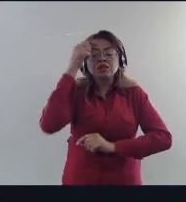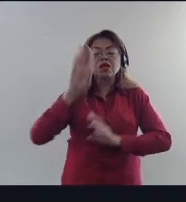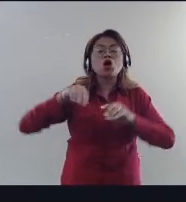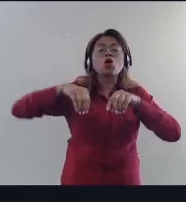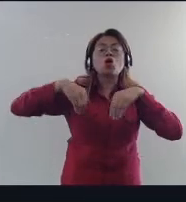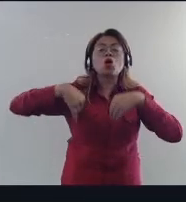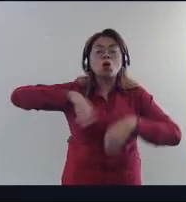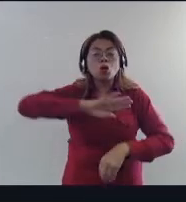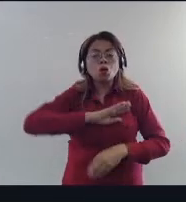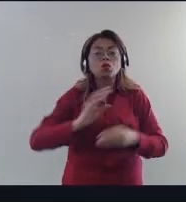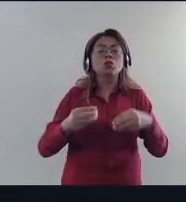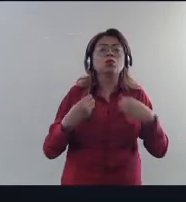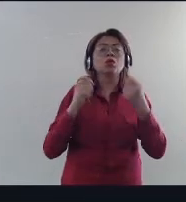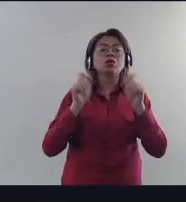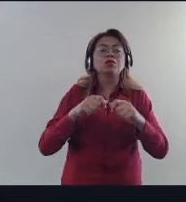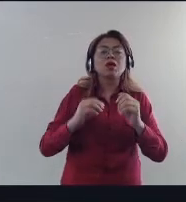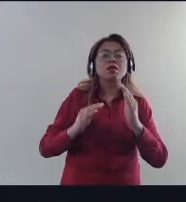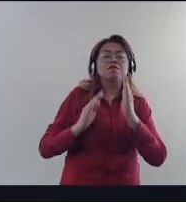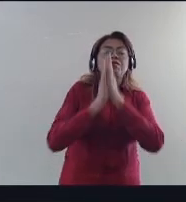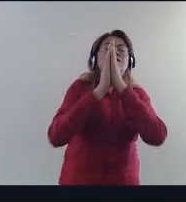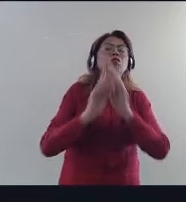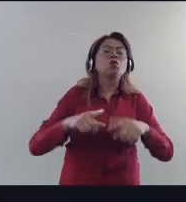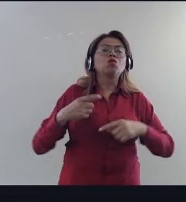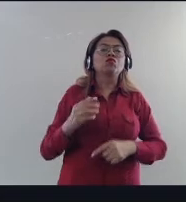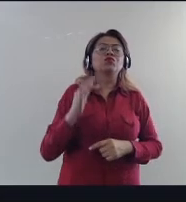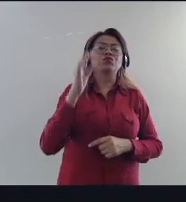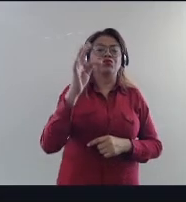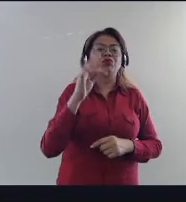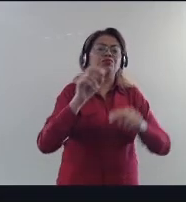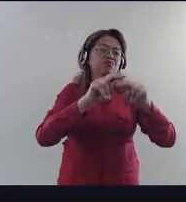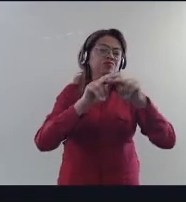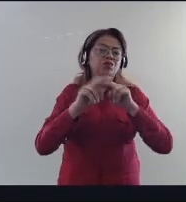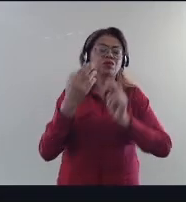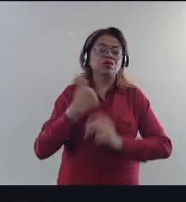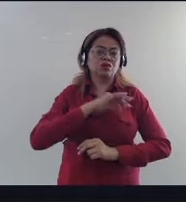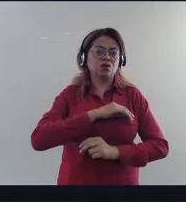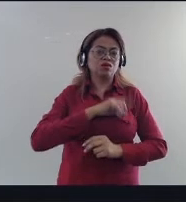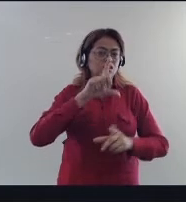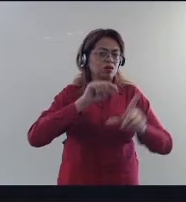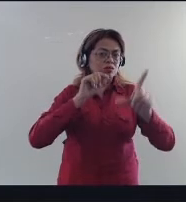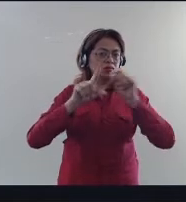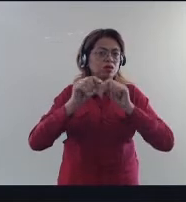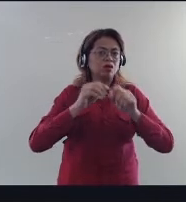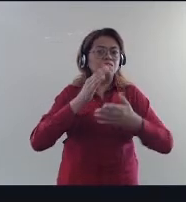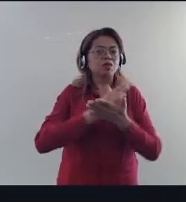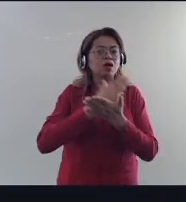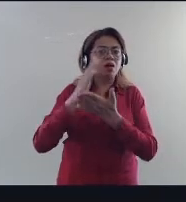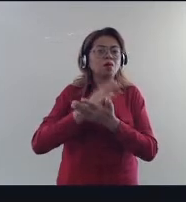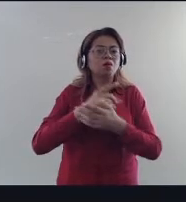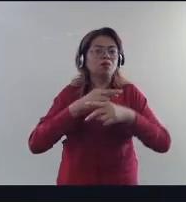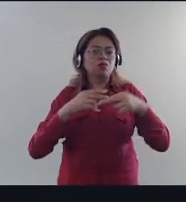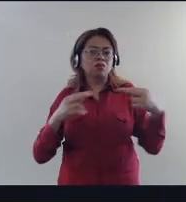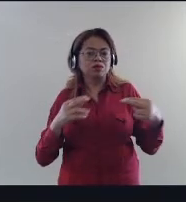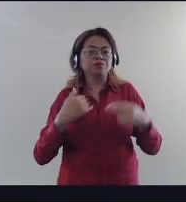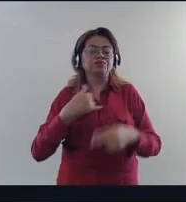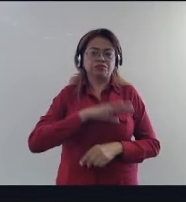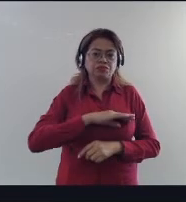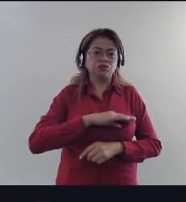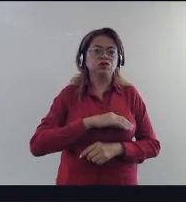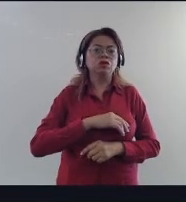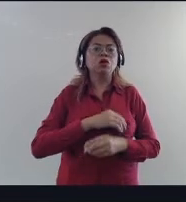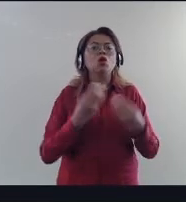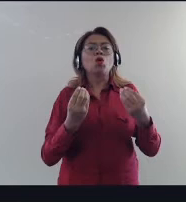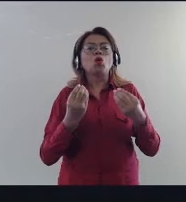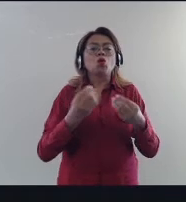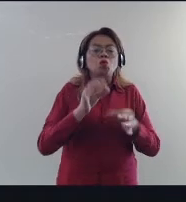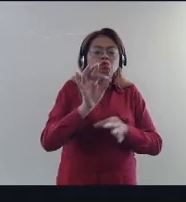enfrentar no futuro, provavelmente. Para isso, a gente usa algumas ferramentas, tá? Uma delas é o STEEP, em que a